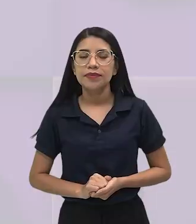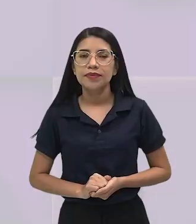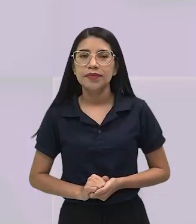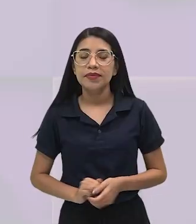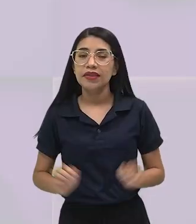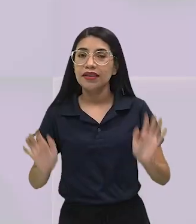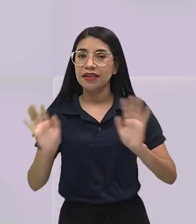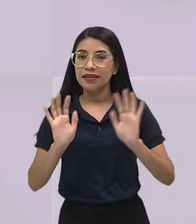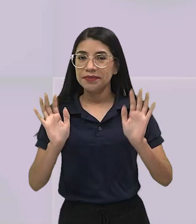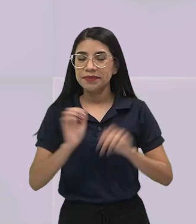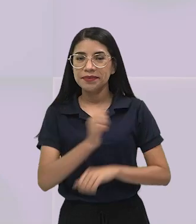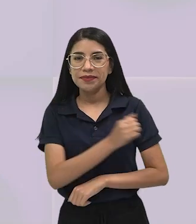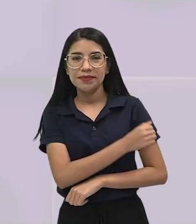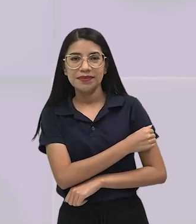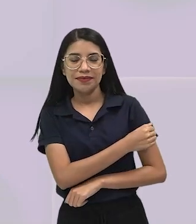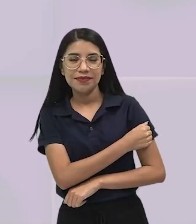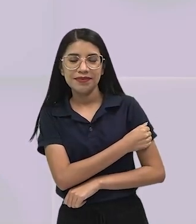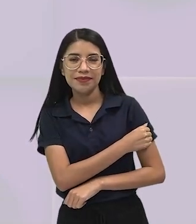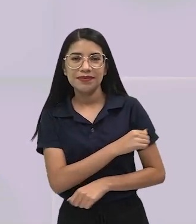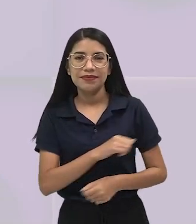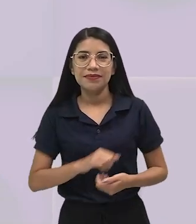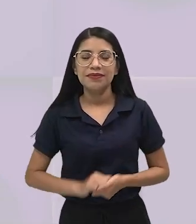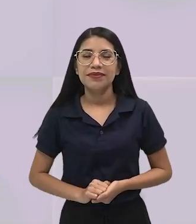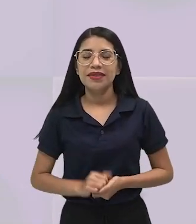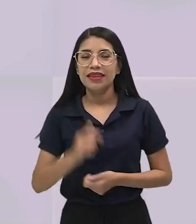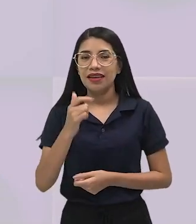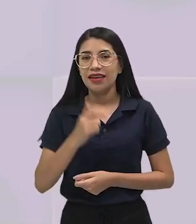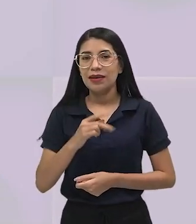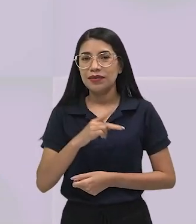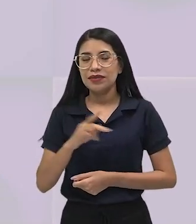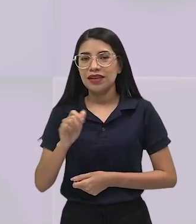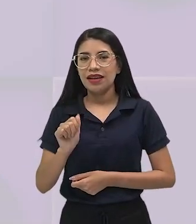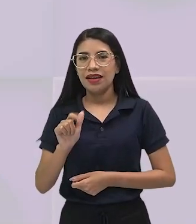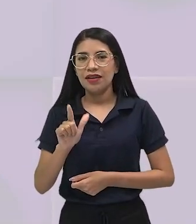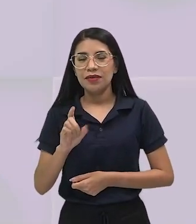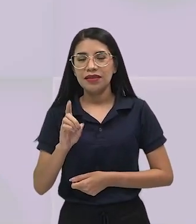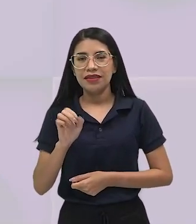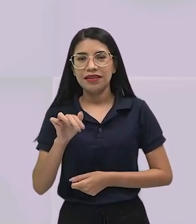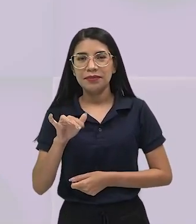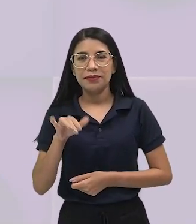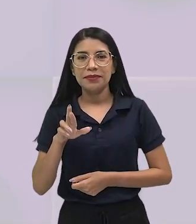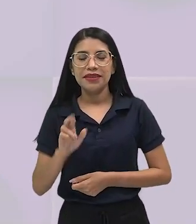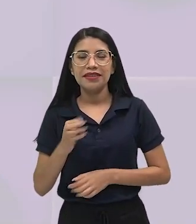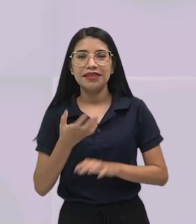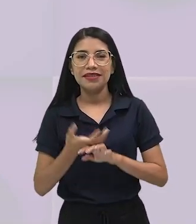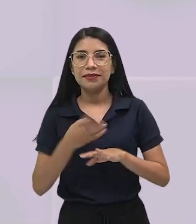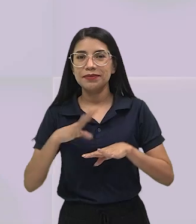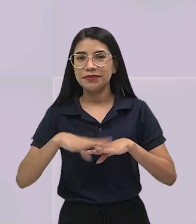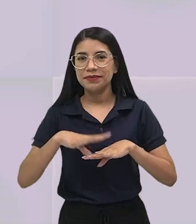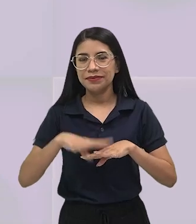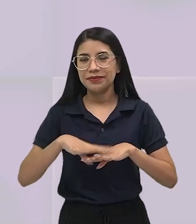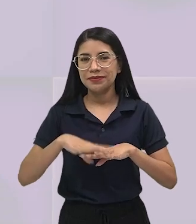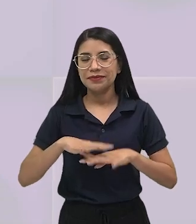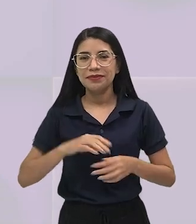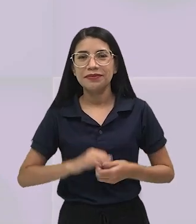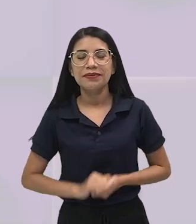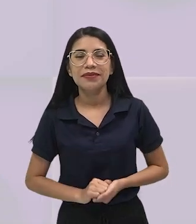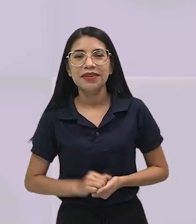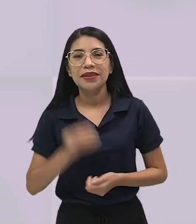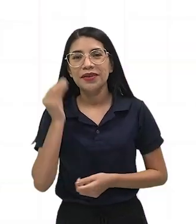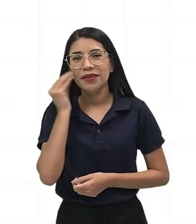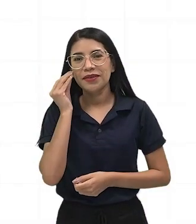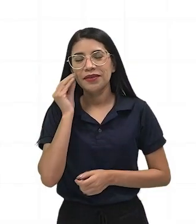Olá, meu povo do oitavo aninho, né? Eu sou o professor Aldemir Malveira, de Matemática. Vejamos